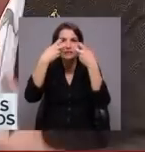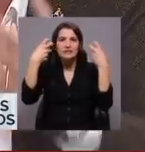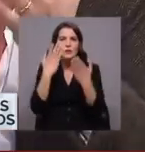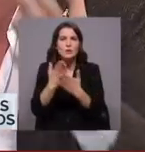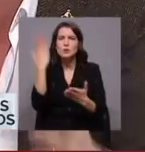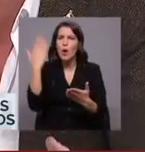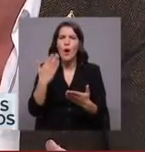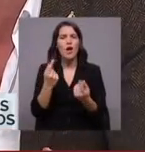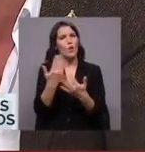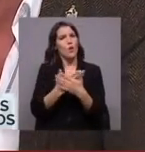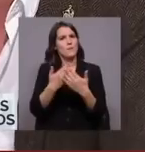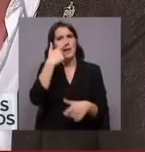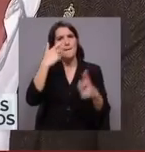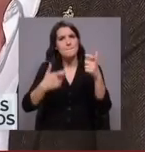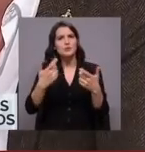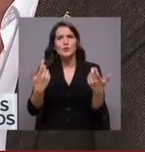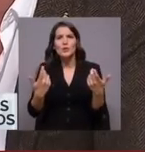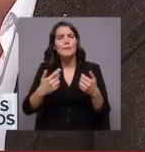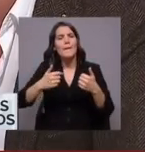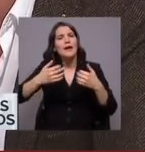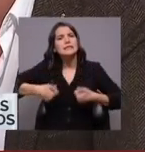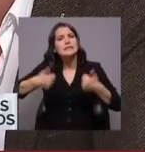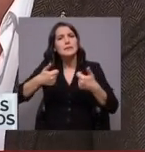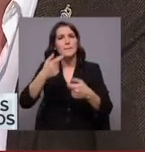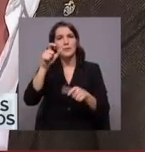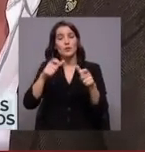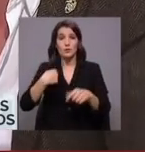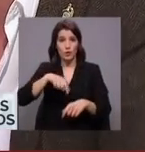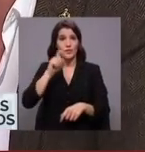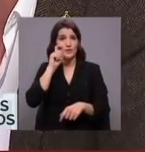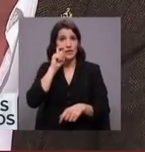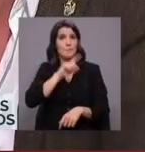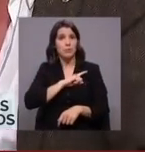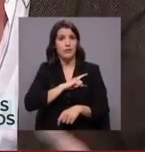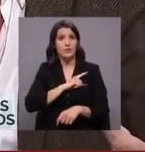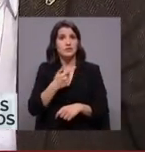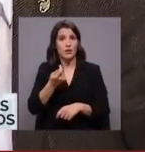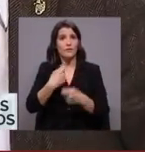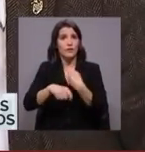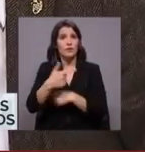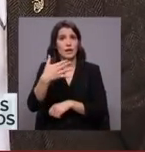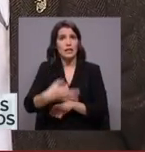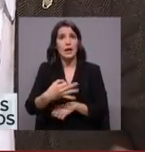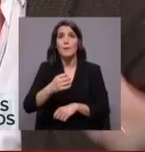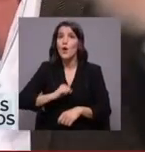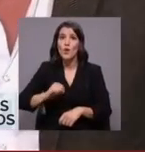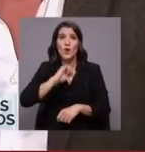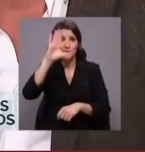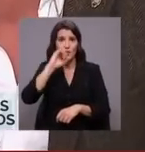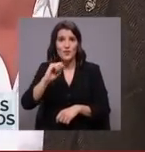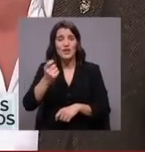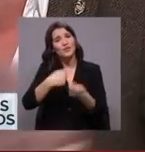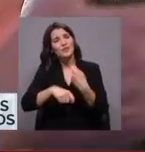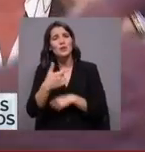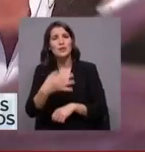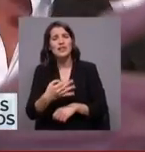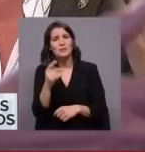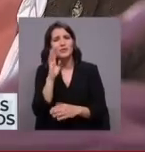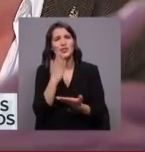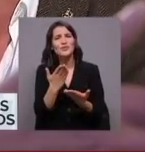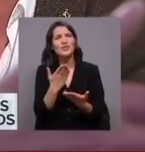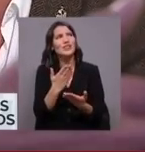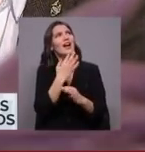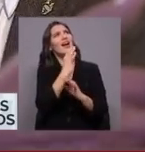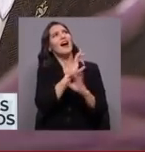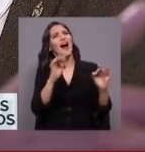economia à frente das pessoas como não contigo não leva a nossa importante a privação Da TAP foi o nosso cover e precisou apagar jogo de trigo já grossa contas mas agora